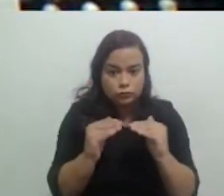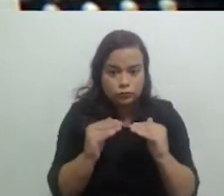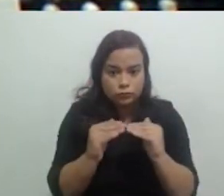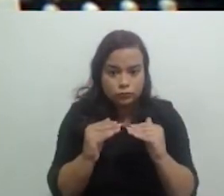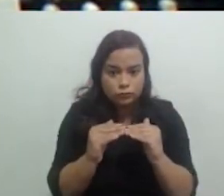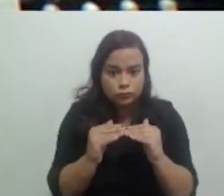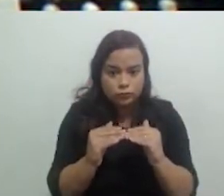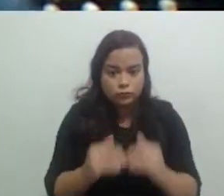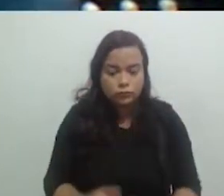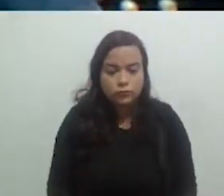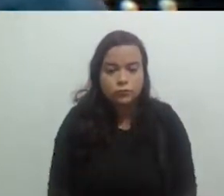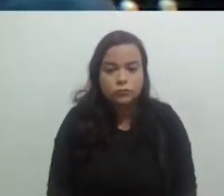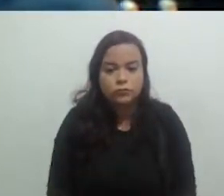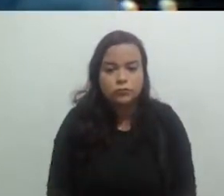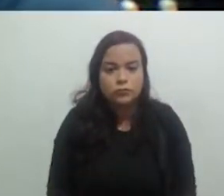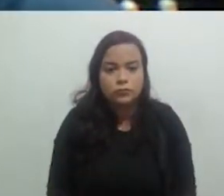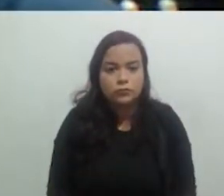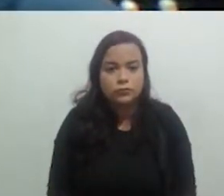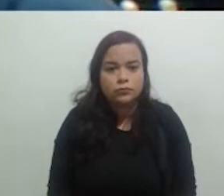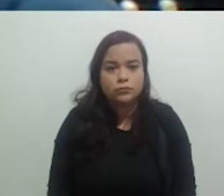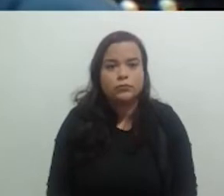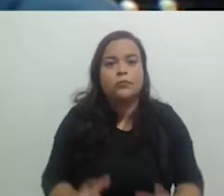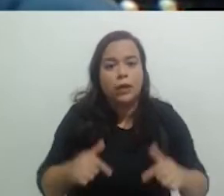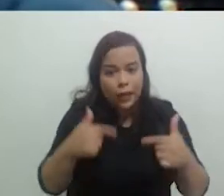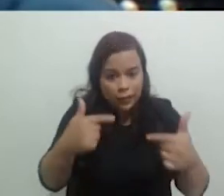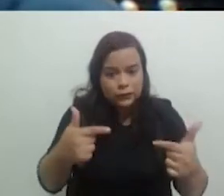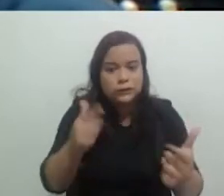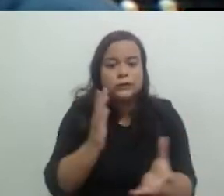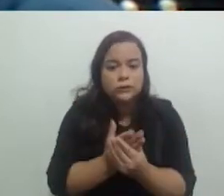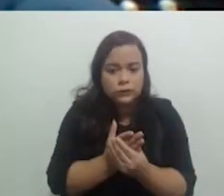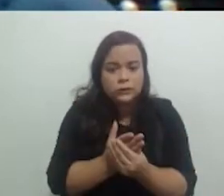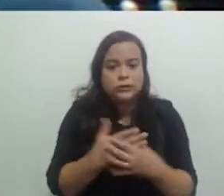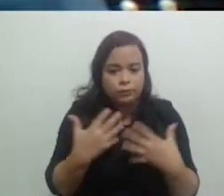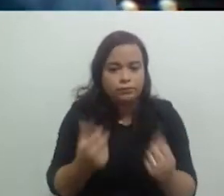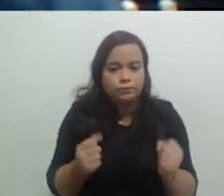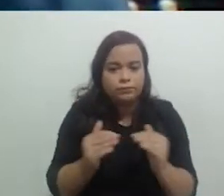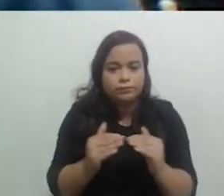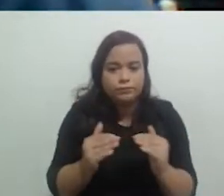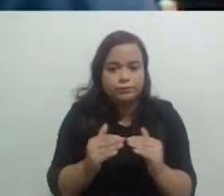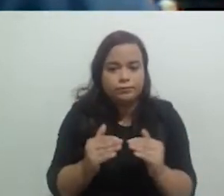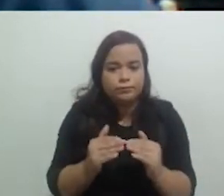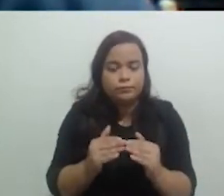Ação julgada procedente nos termos do voto do relator.